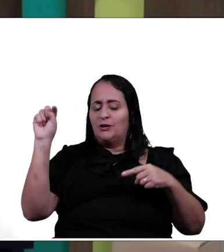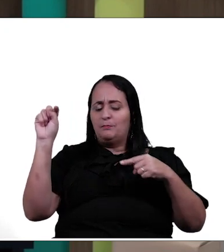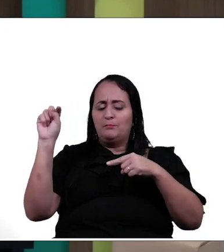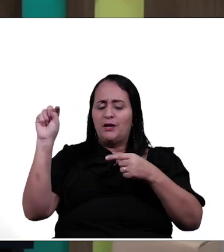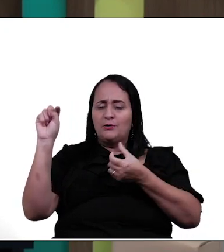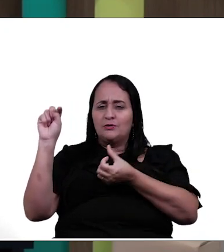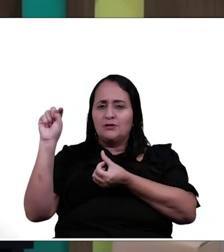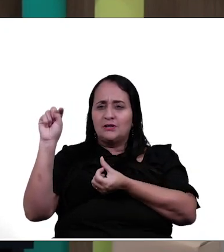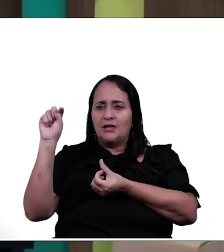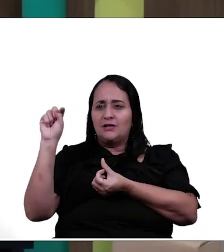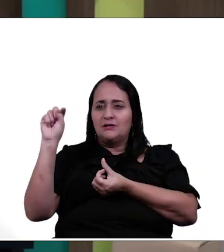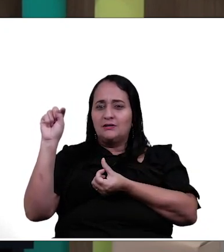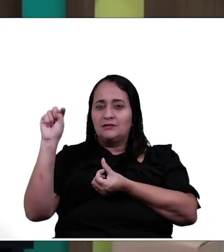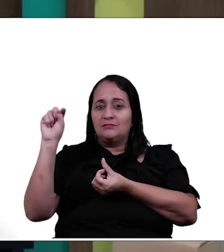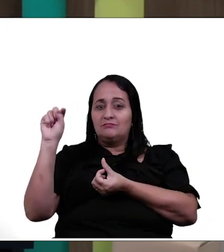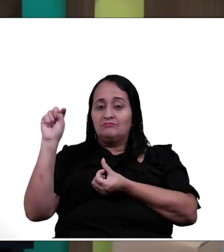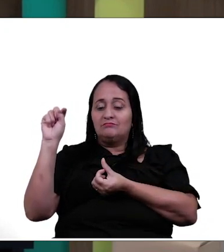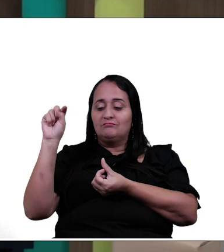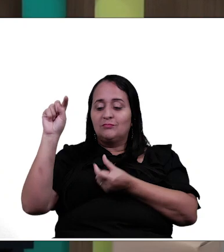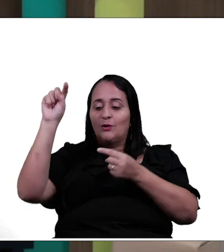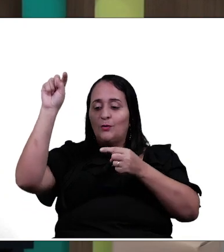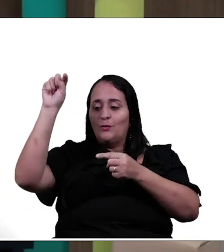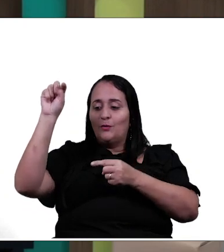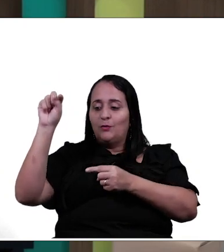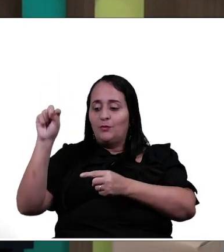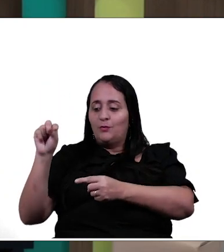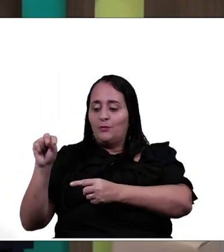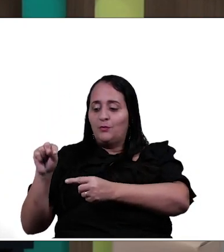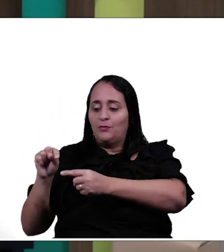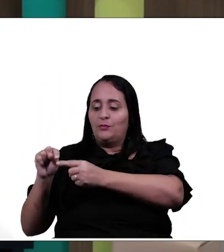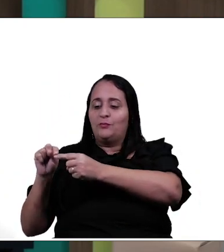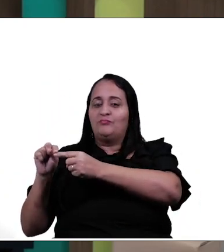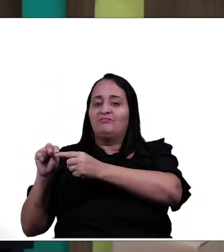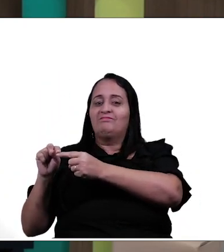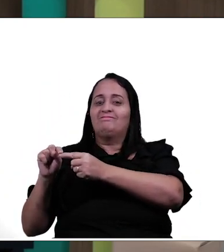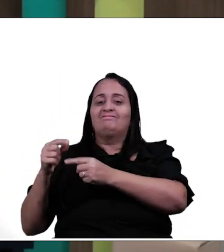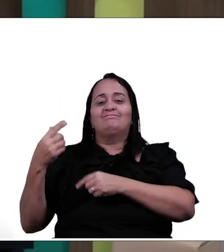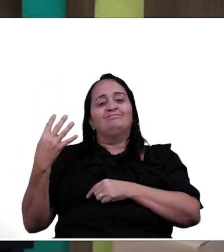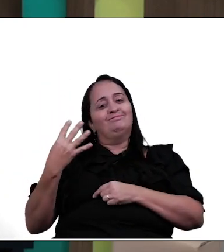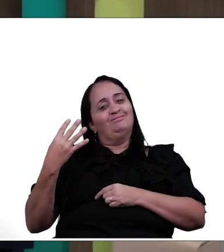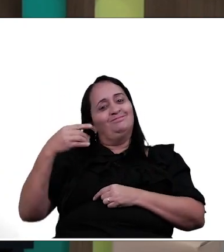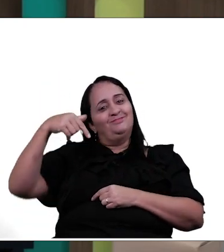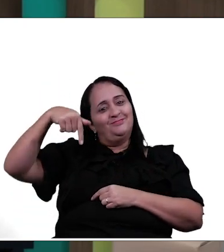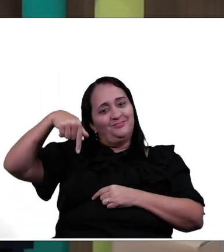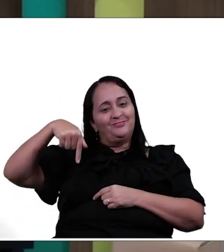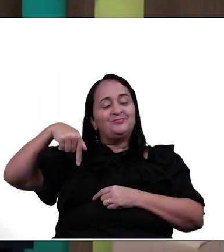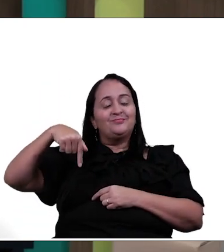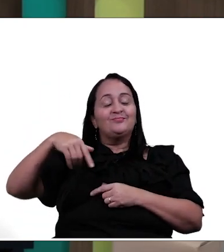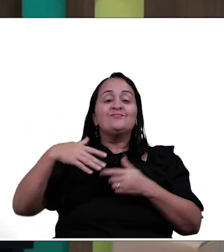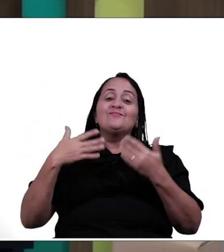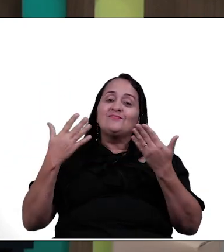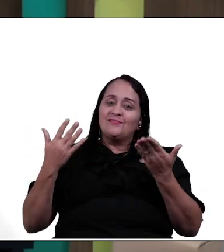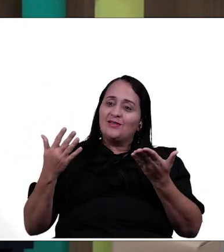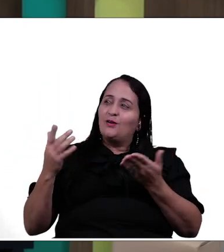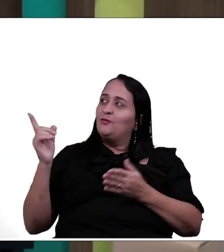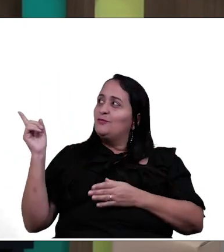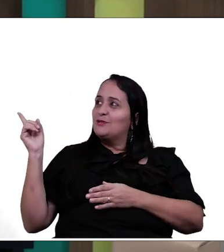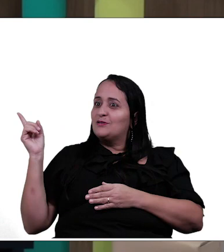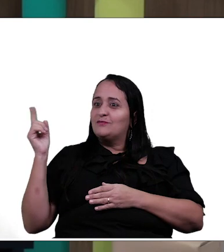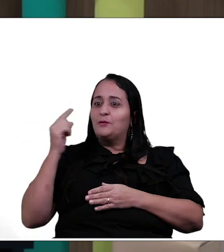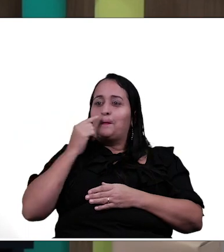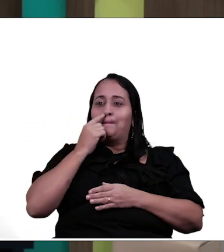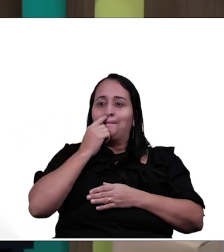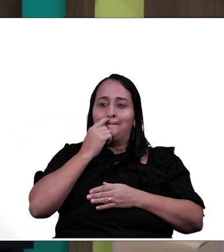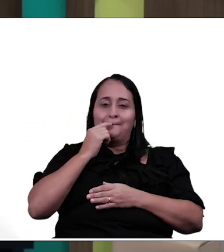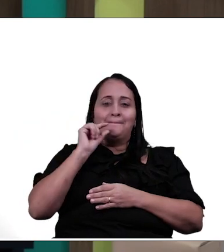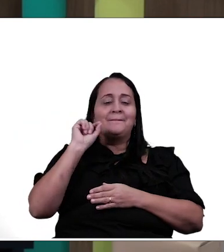número 34, vai para o numerador. E quantos algarismos eu